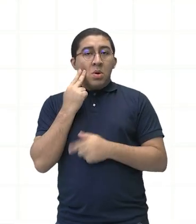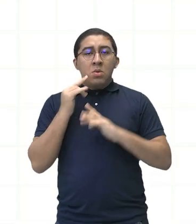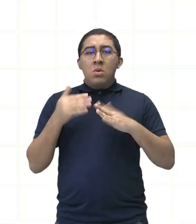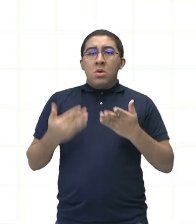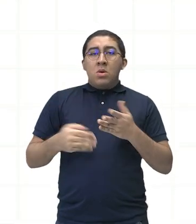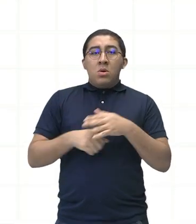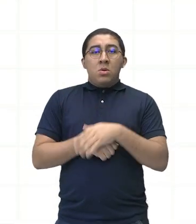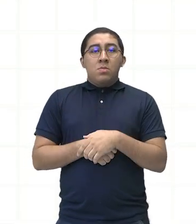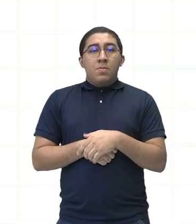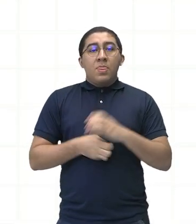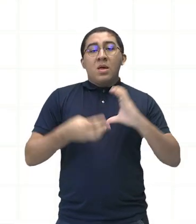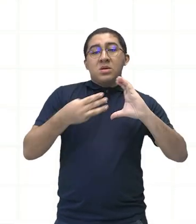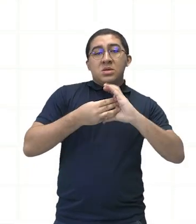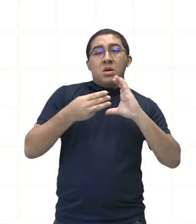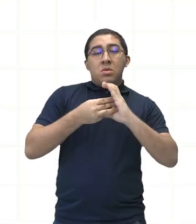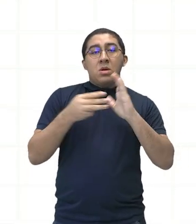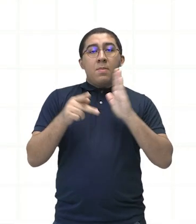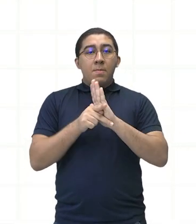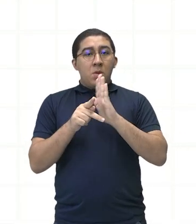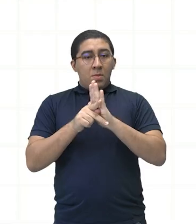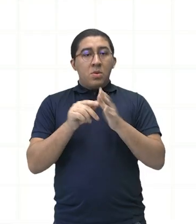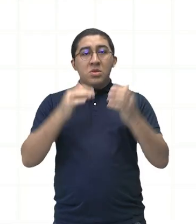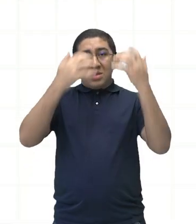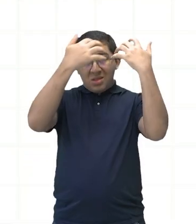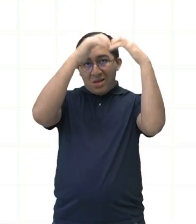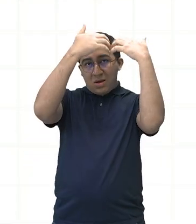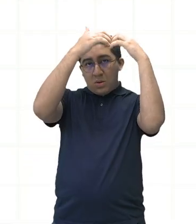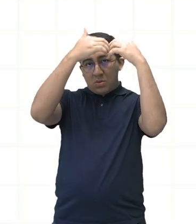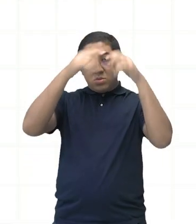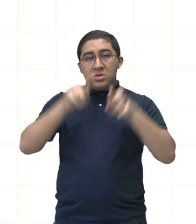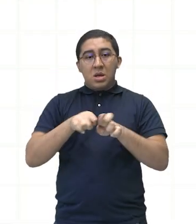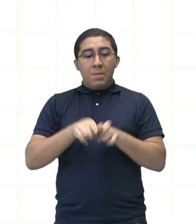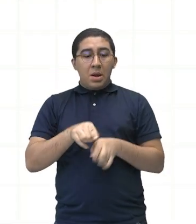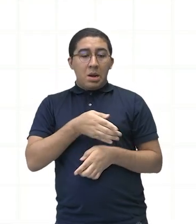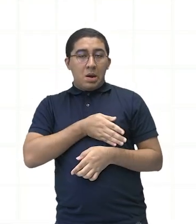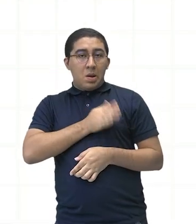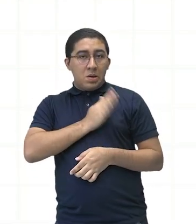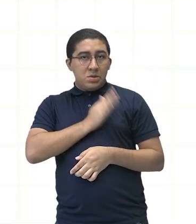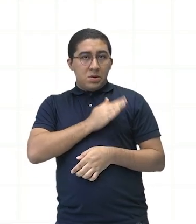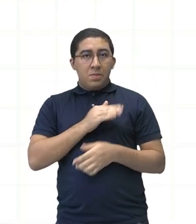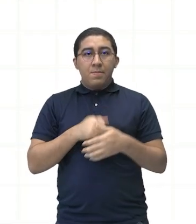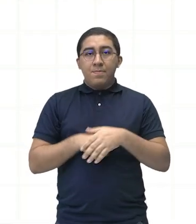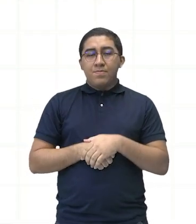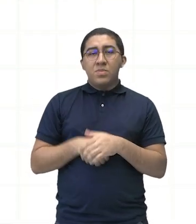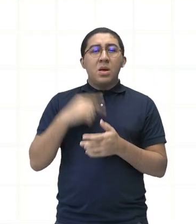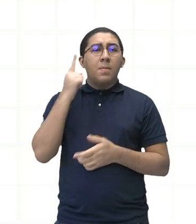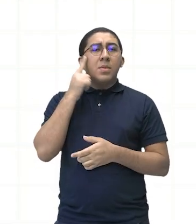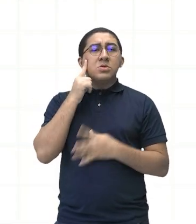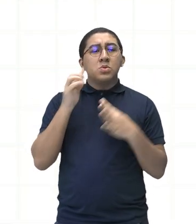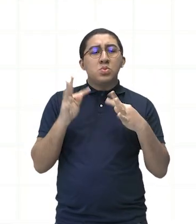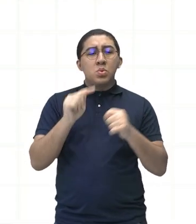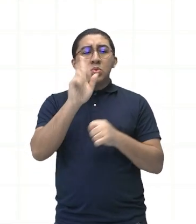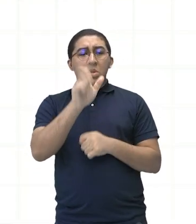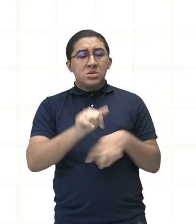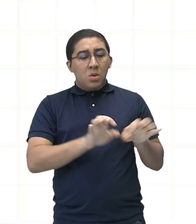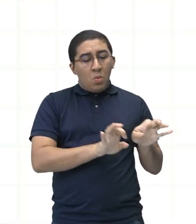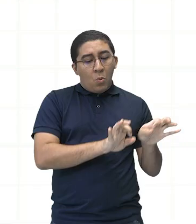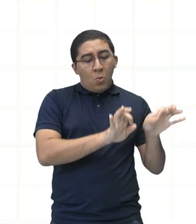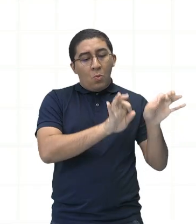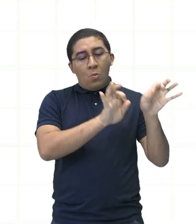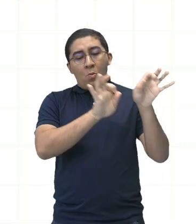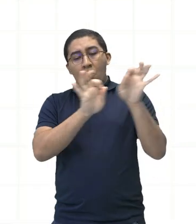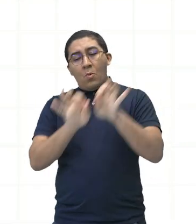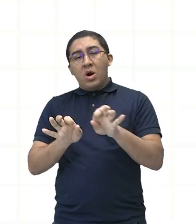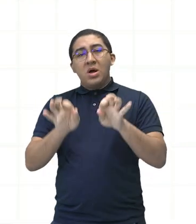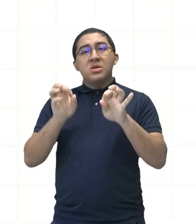normais, são as células neuronais e cardíacas. Então, uma vez todo esse processo de intérfase ocorrido e a